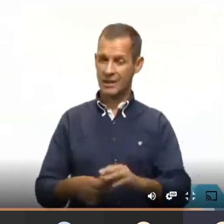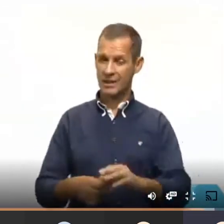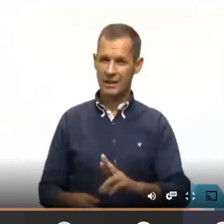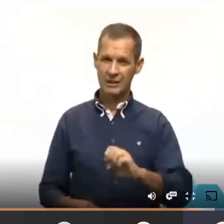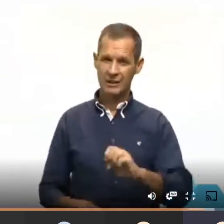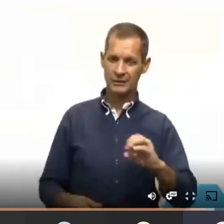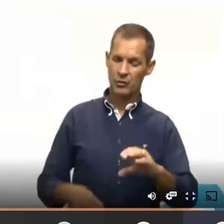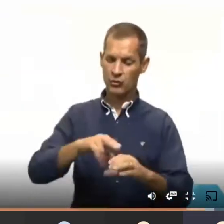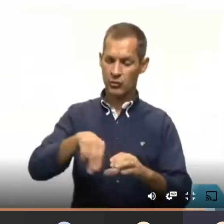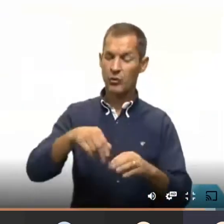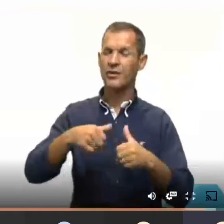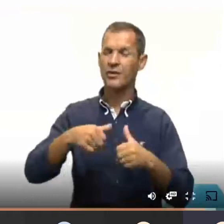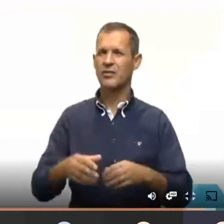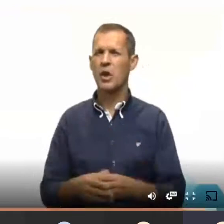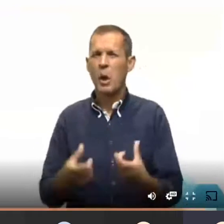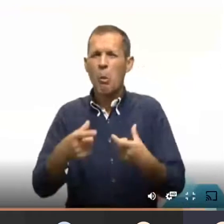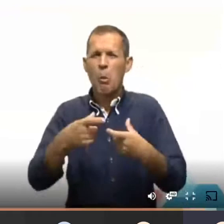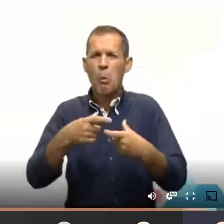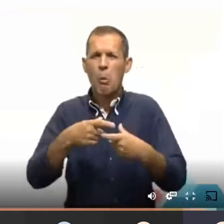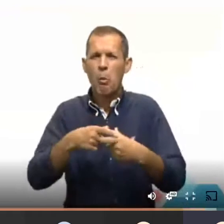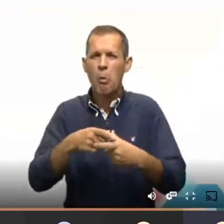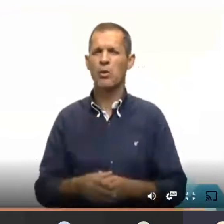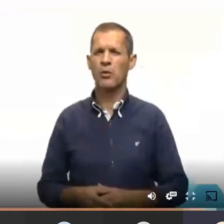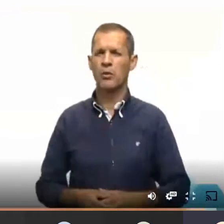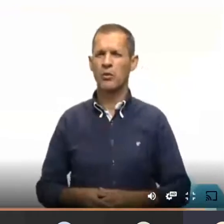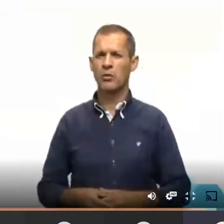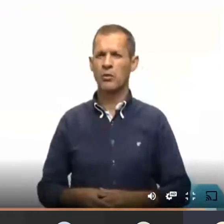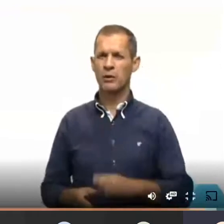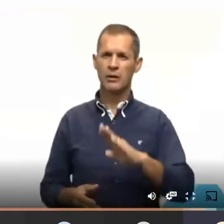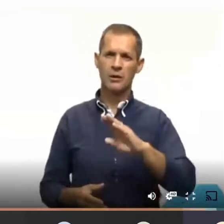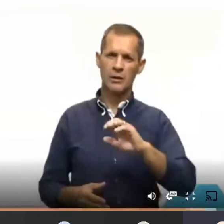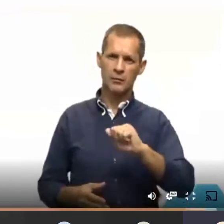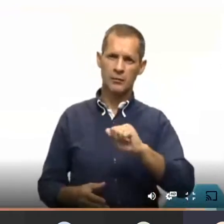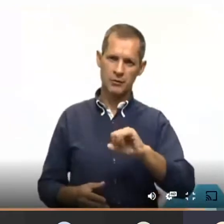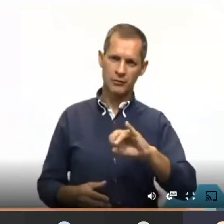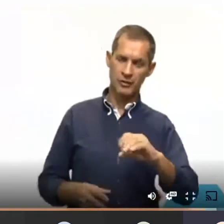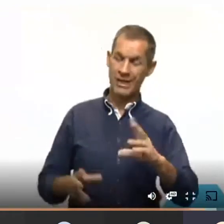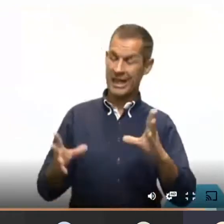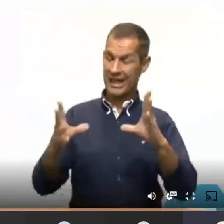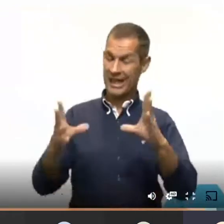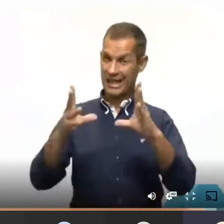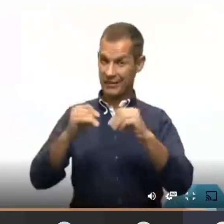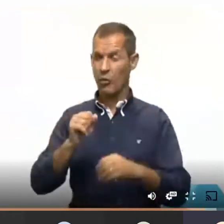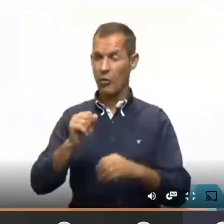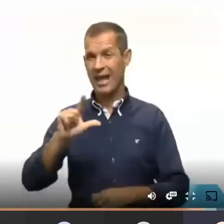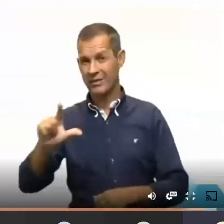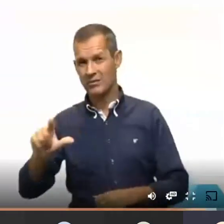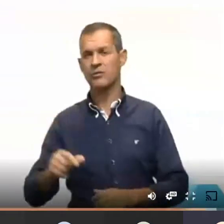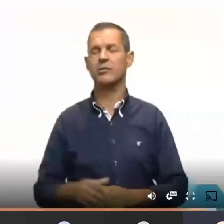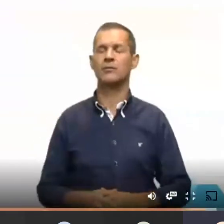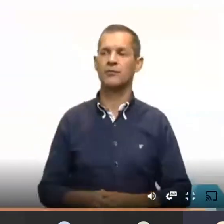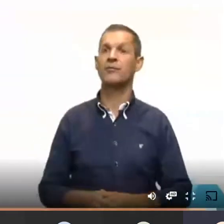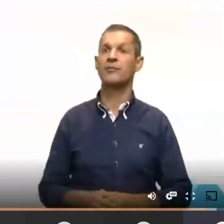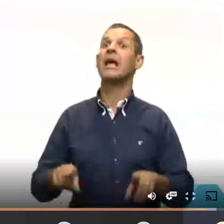mostrar a retração nuclear, ela vai ficar um pouco mais basofílica, mais escura, né? Mais